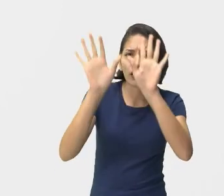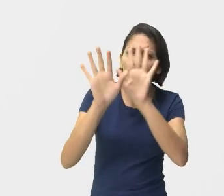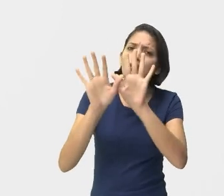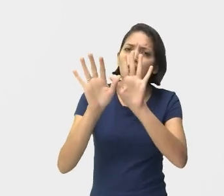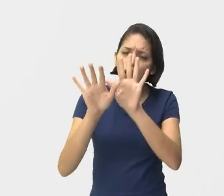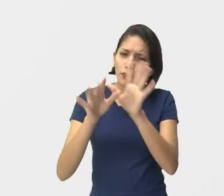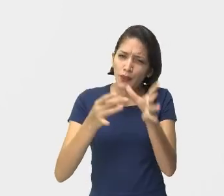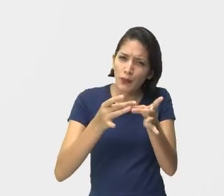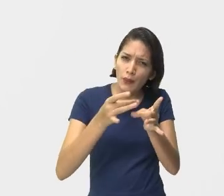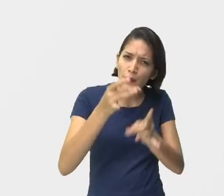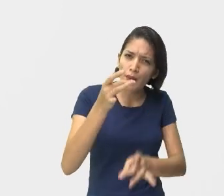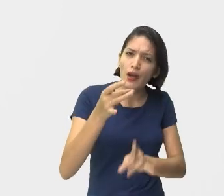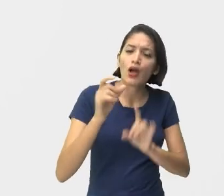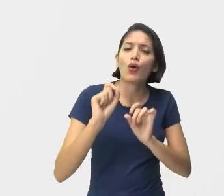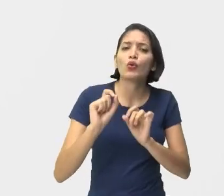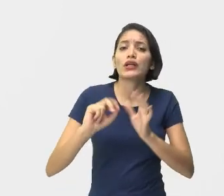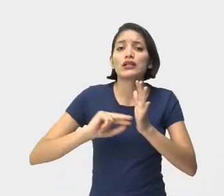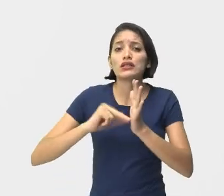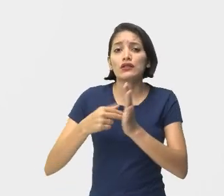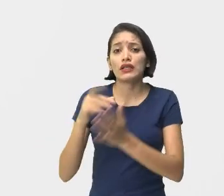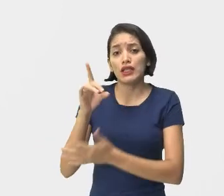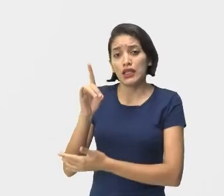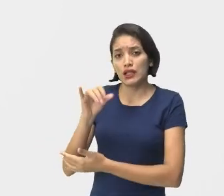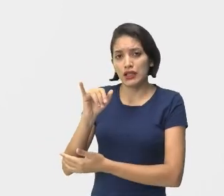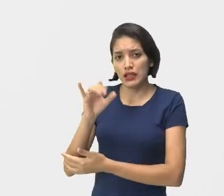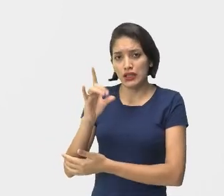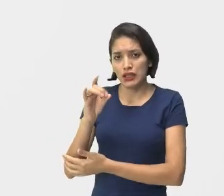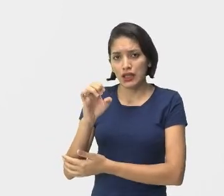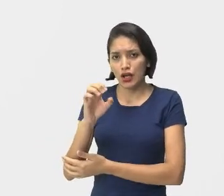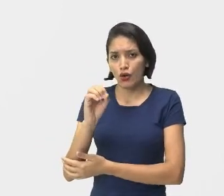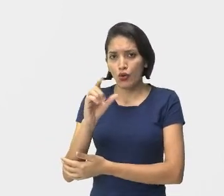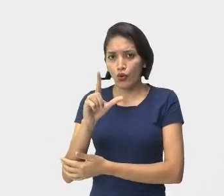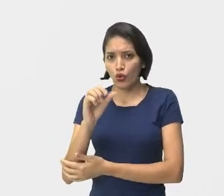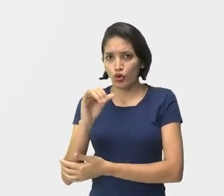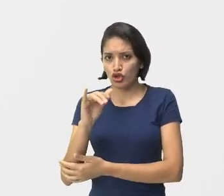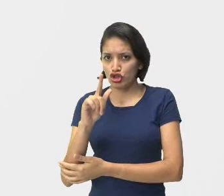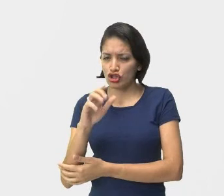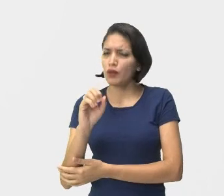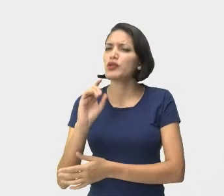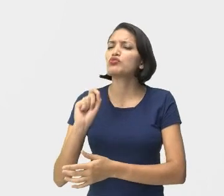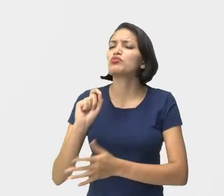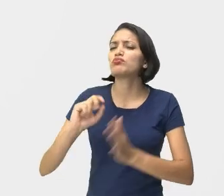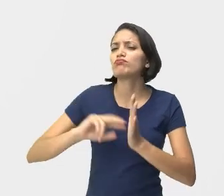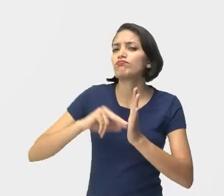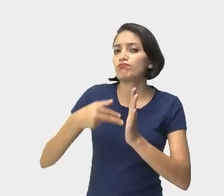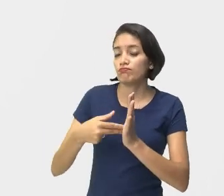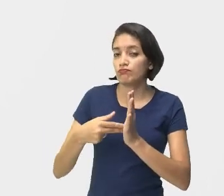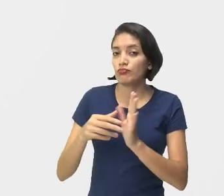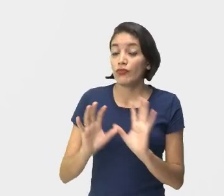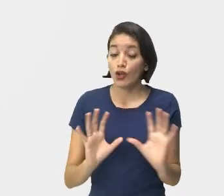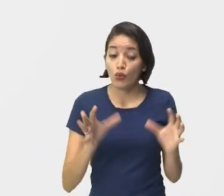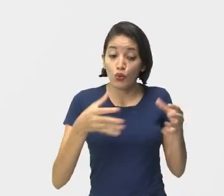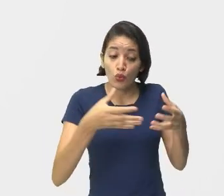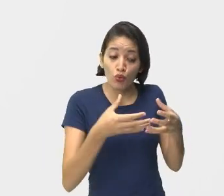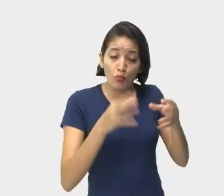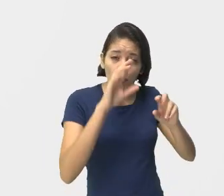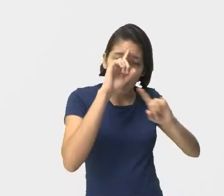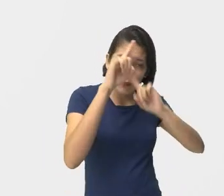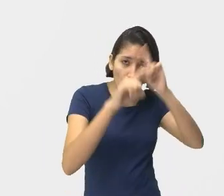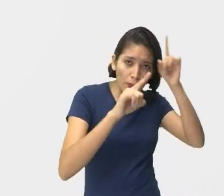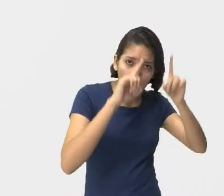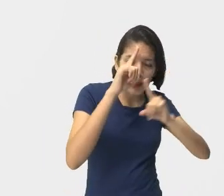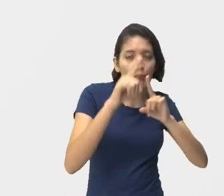definido o que é uma ideologia. Então, o que é uma ideologia? É um conjunto de